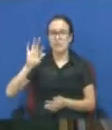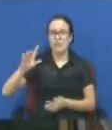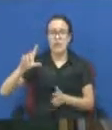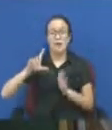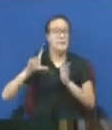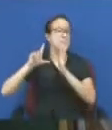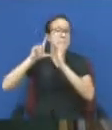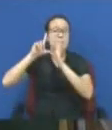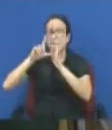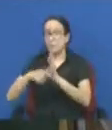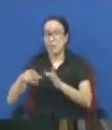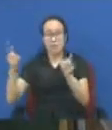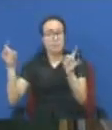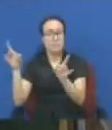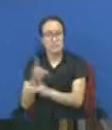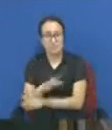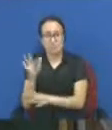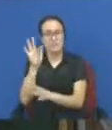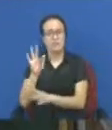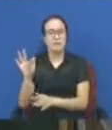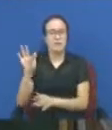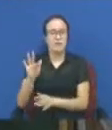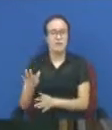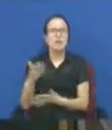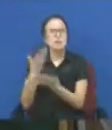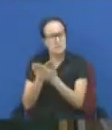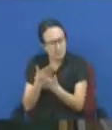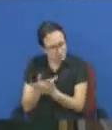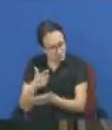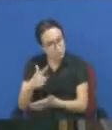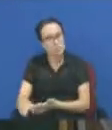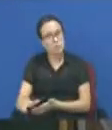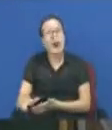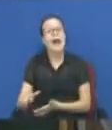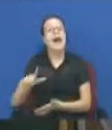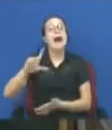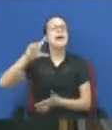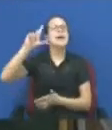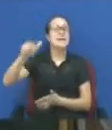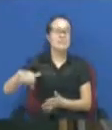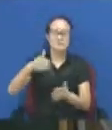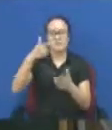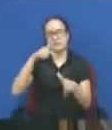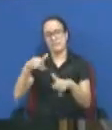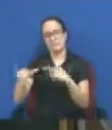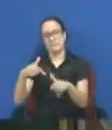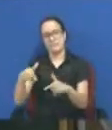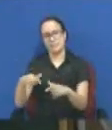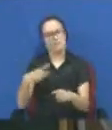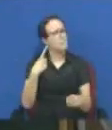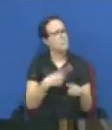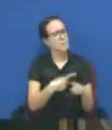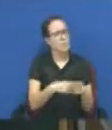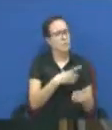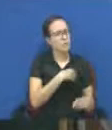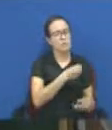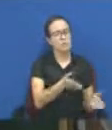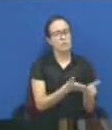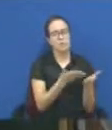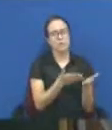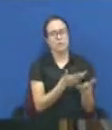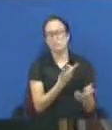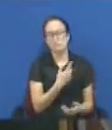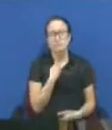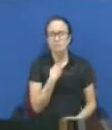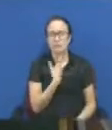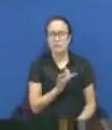termina a faculdade, se especializa, depois vai trabalhar. Beleza, é assim que tem que ser. Agora, por que o filho do pobre não pode? Não dá,